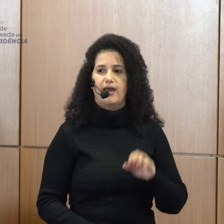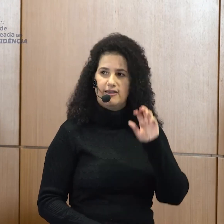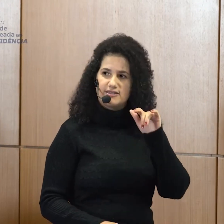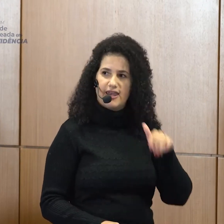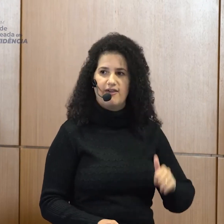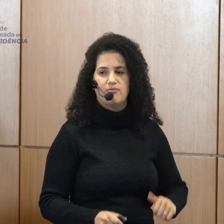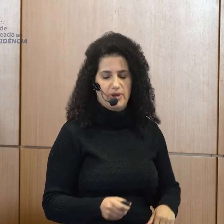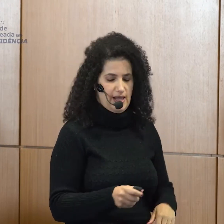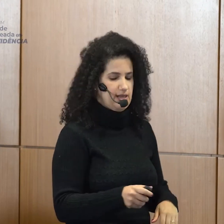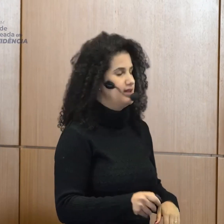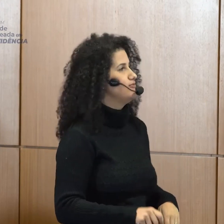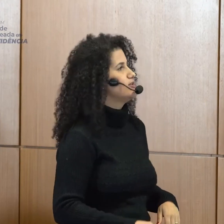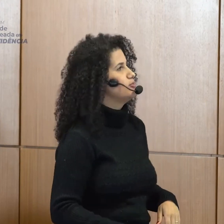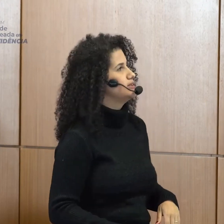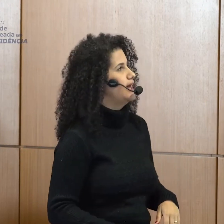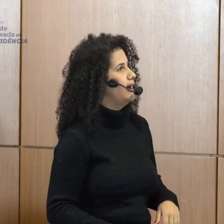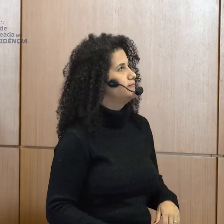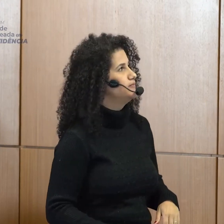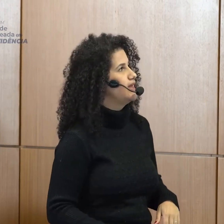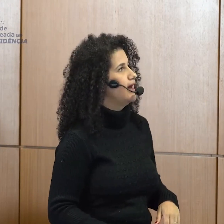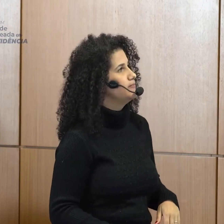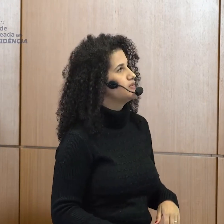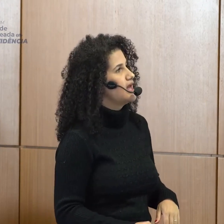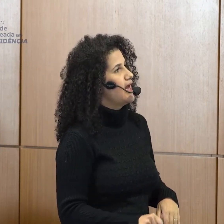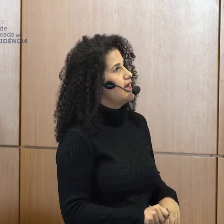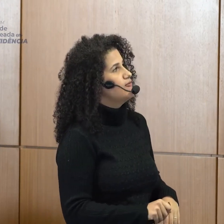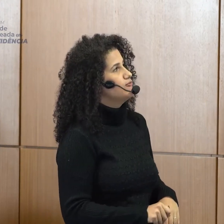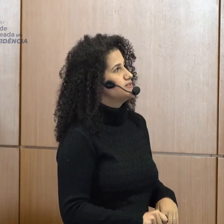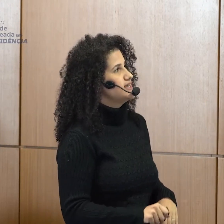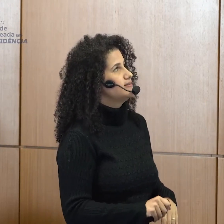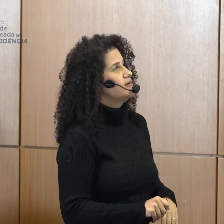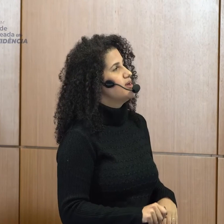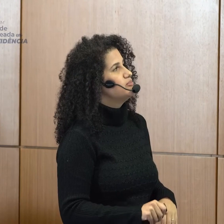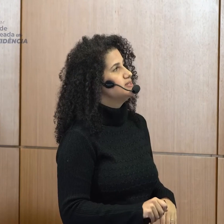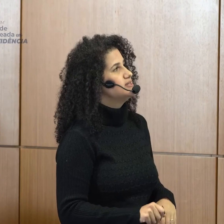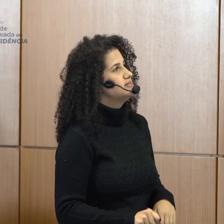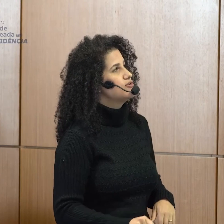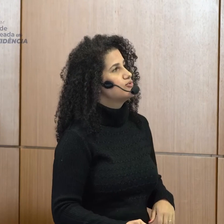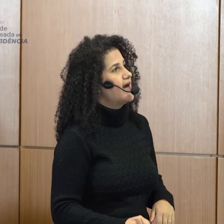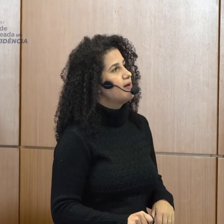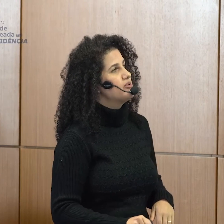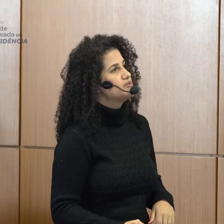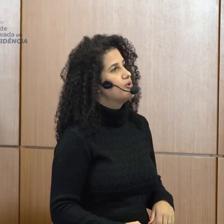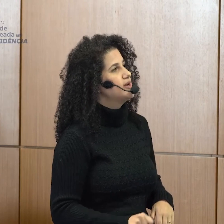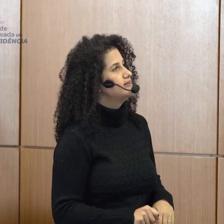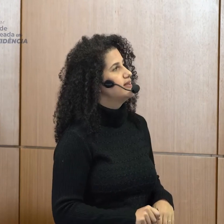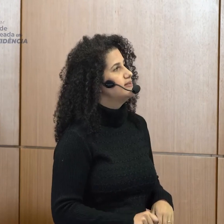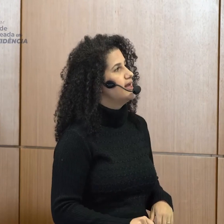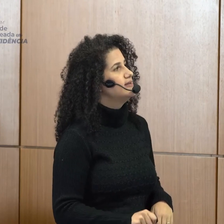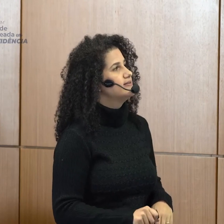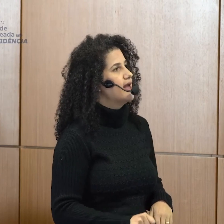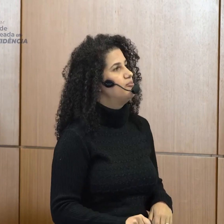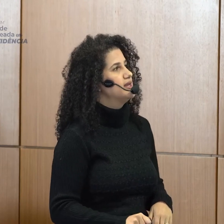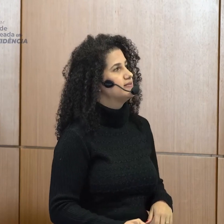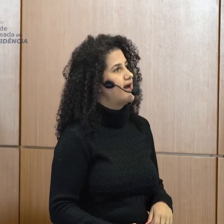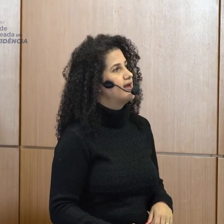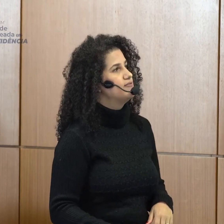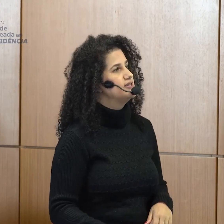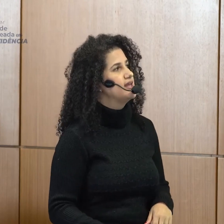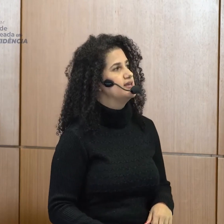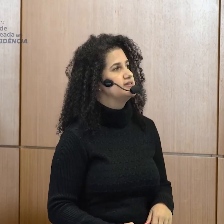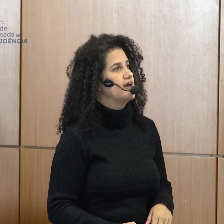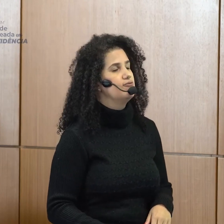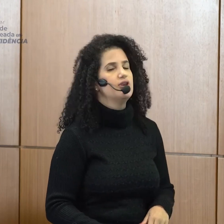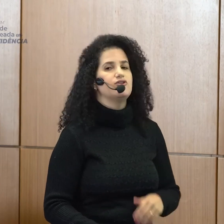pergunta, escreve para ele que ele vai te mandar. Tá? Você também precisa ajudar a pessoa a entender, interpretar